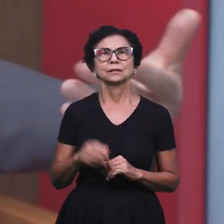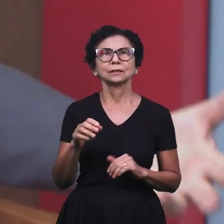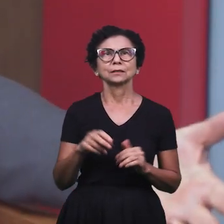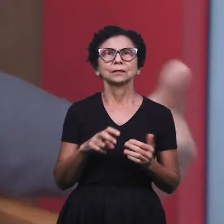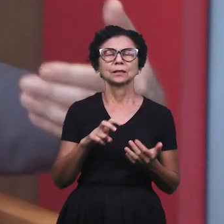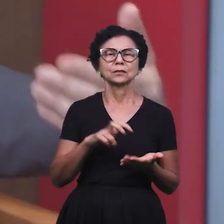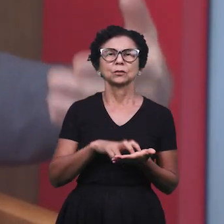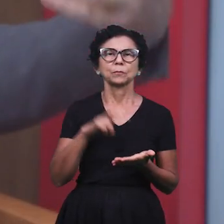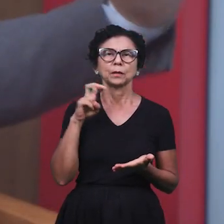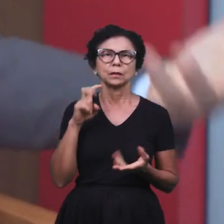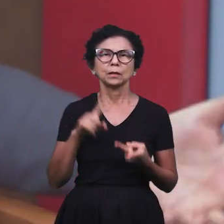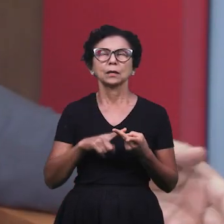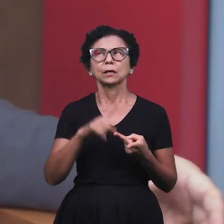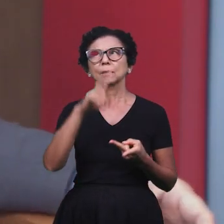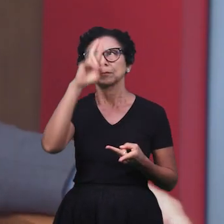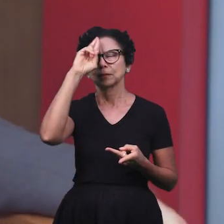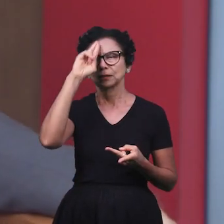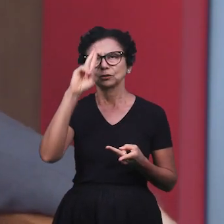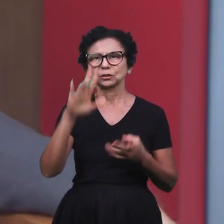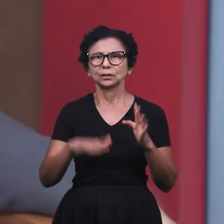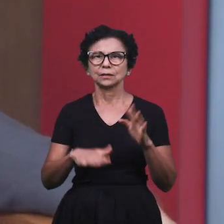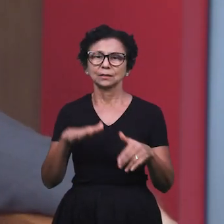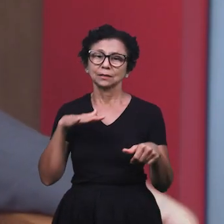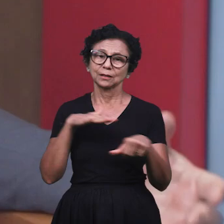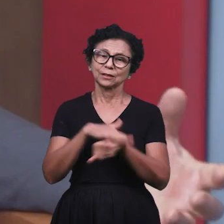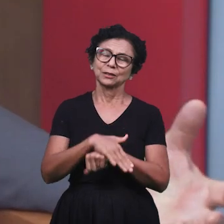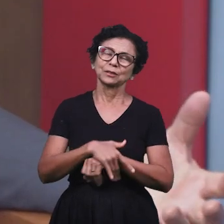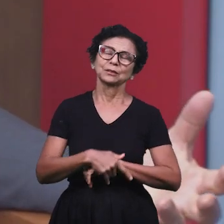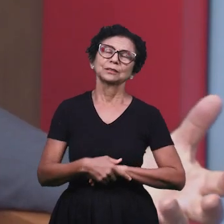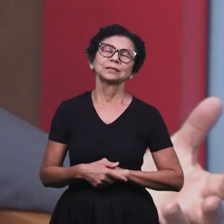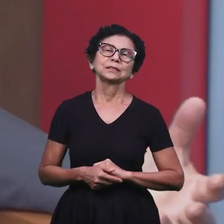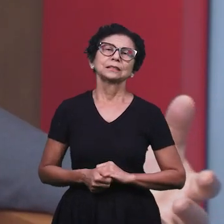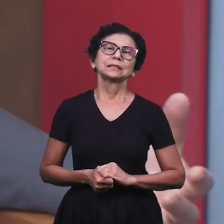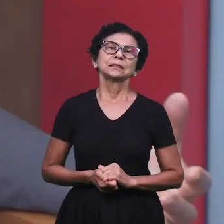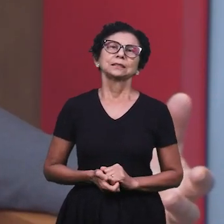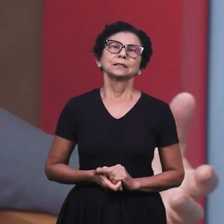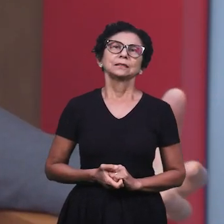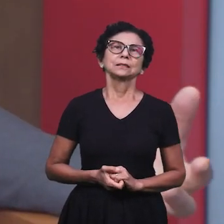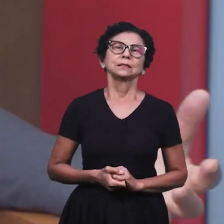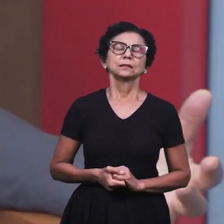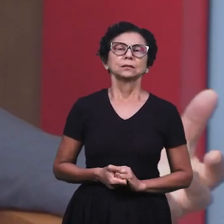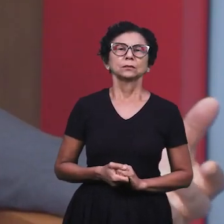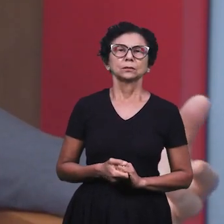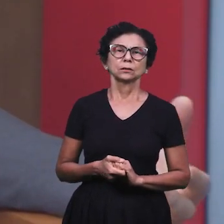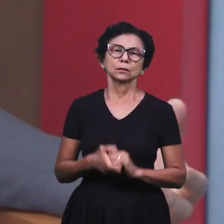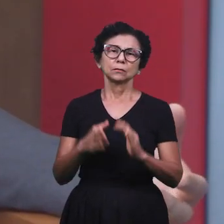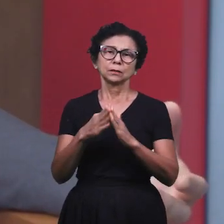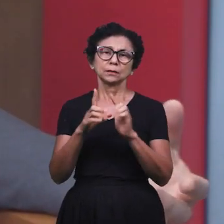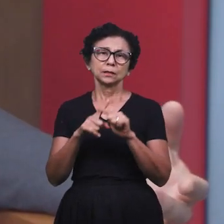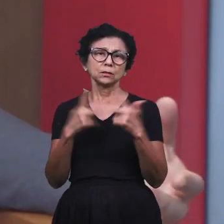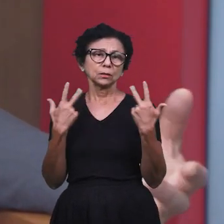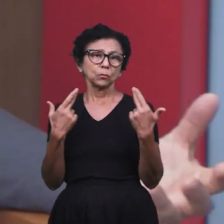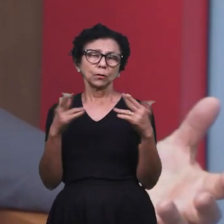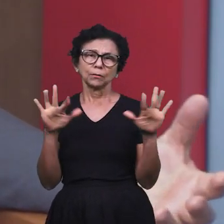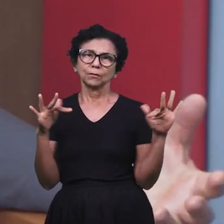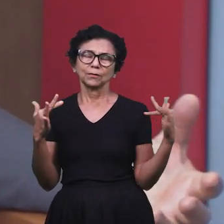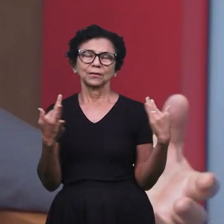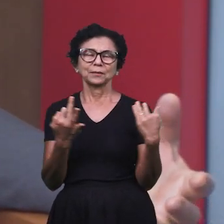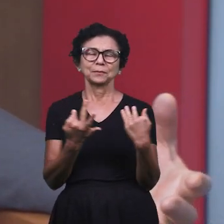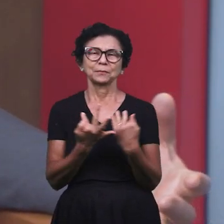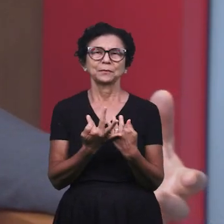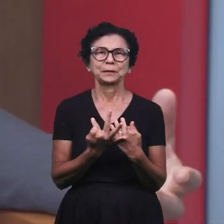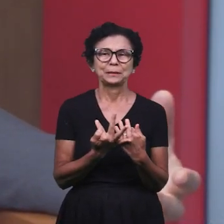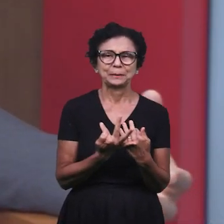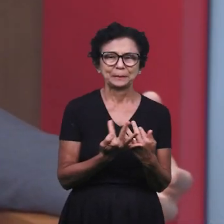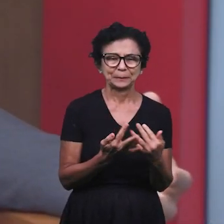às vezes meio-dia, às vezes à noite. Então a igreja se torna uma família. É muito comum, às vezes,